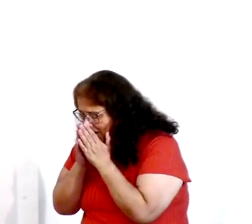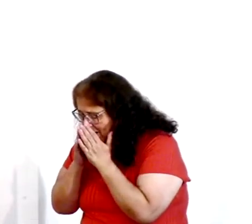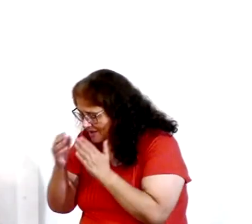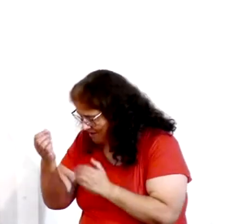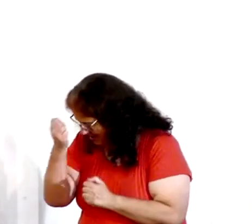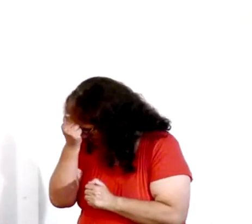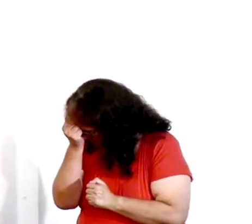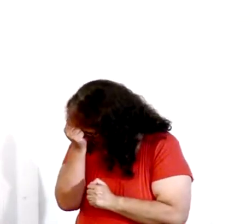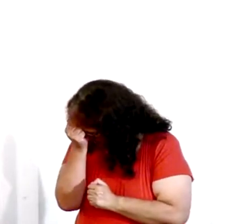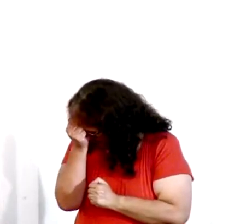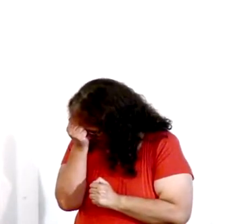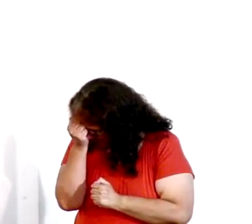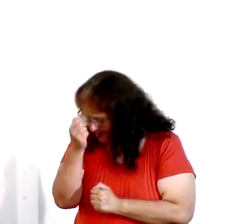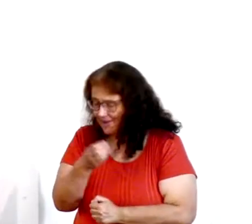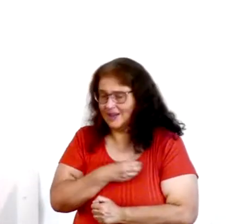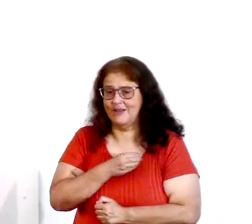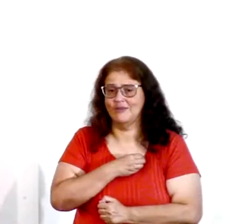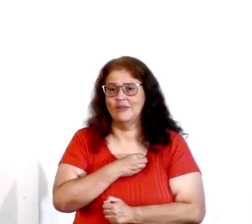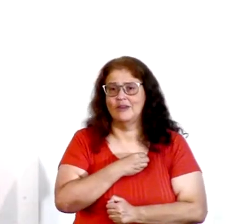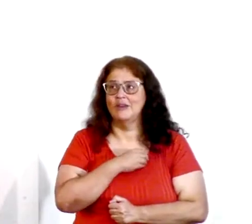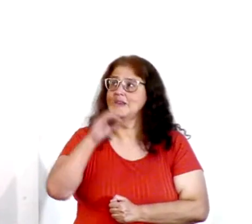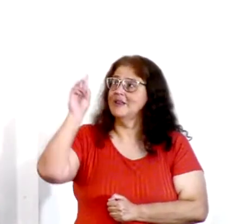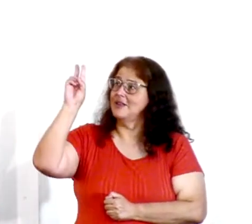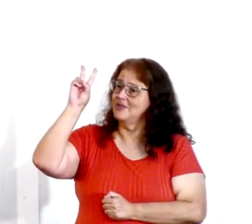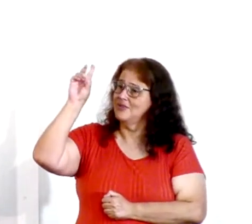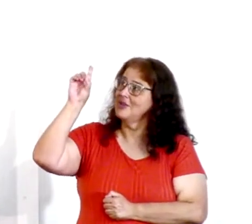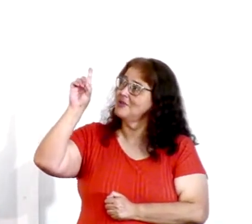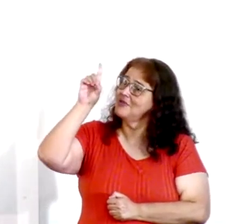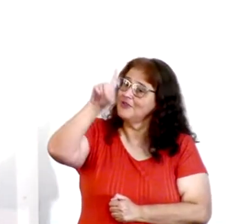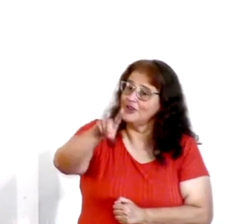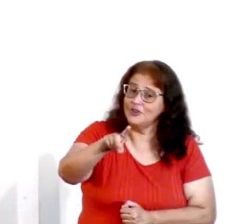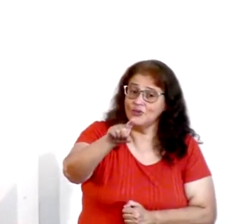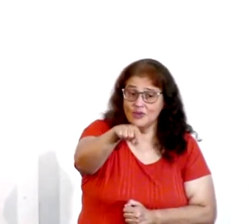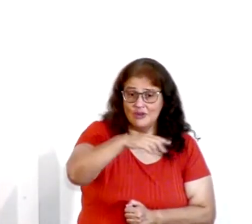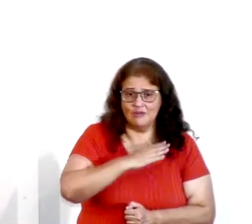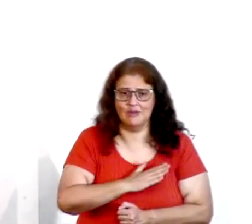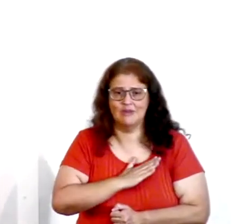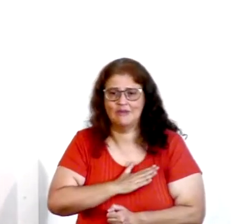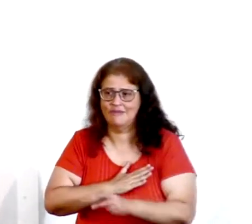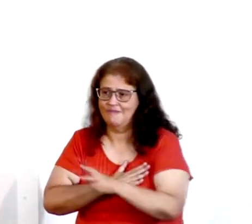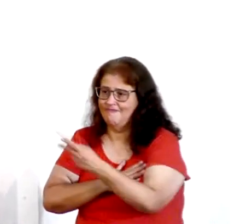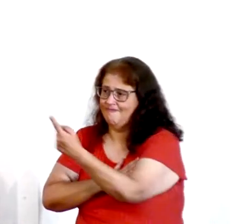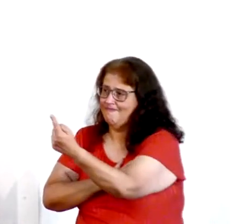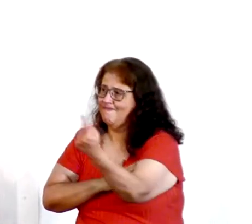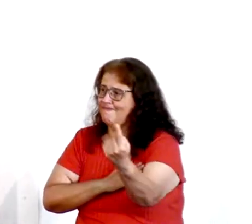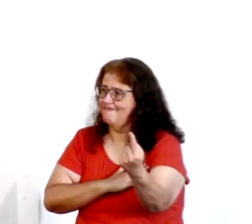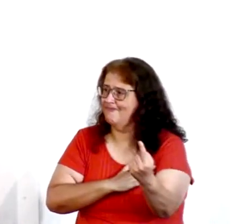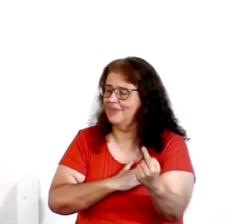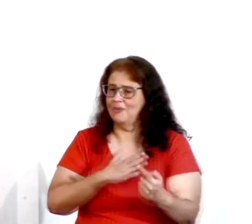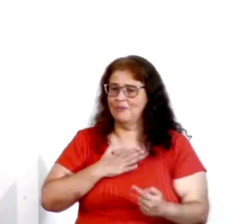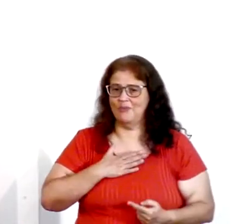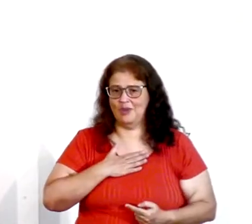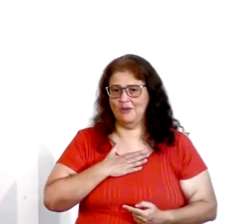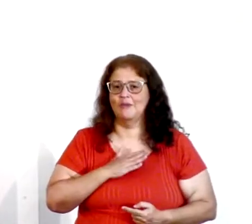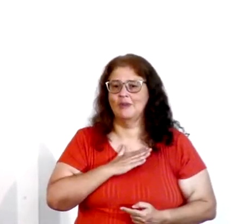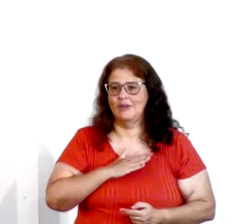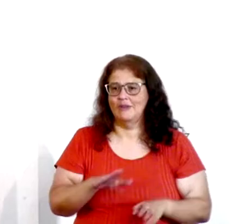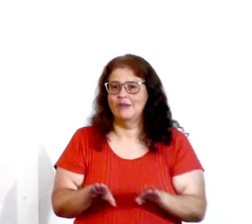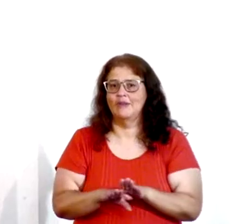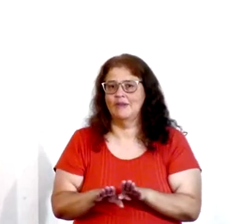coração, o meu coração. E este incomodar do Espírito Santo nos leve ao